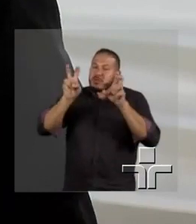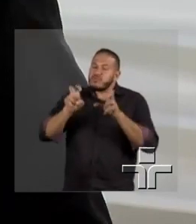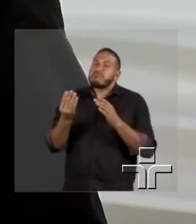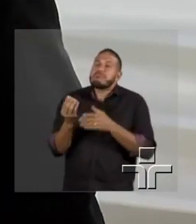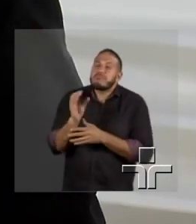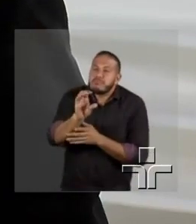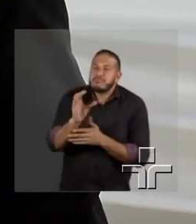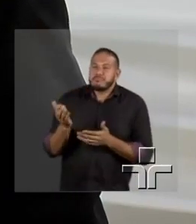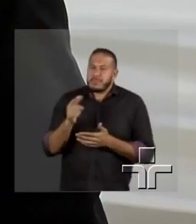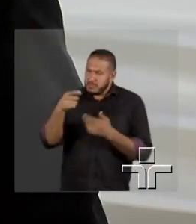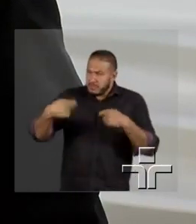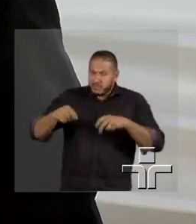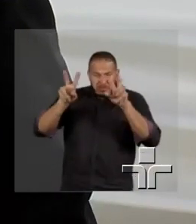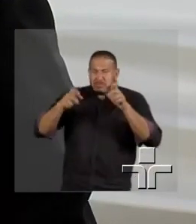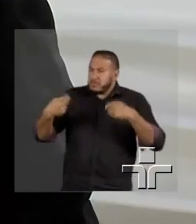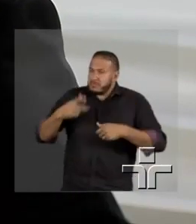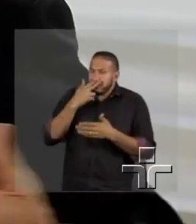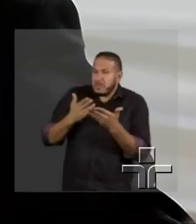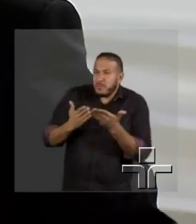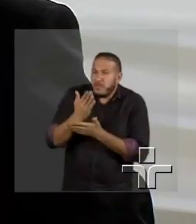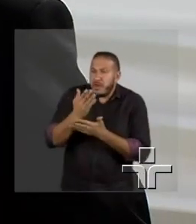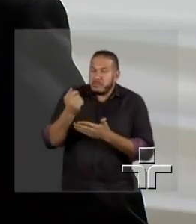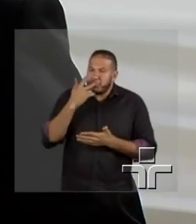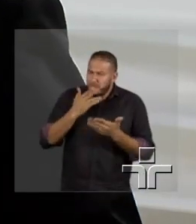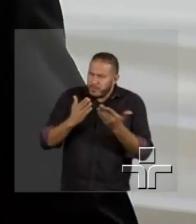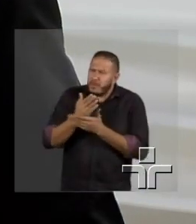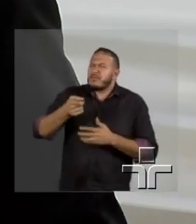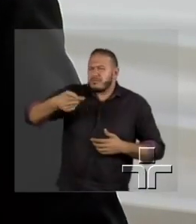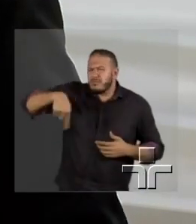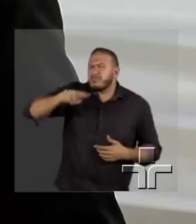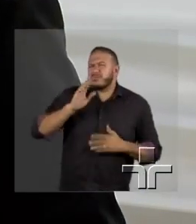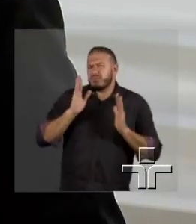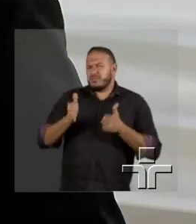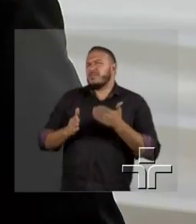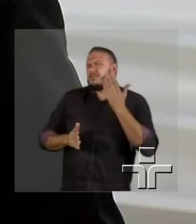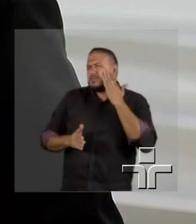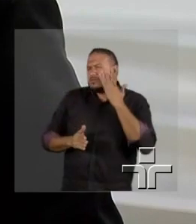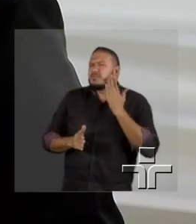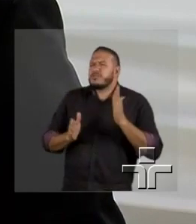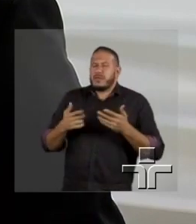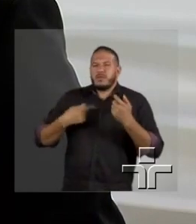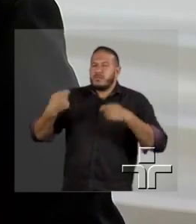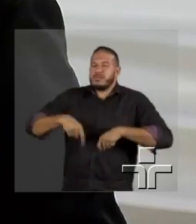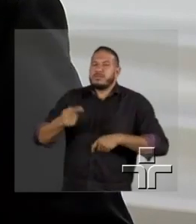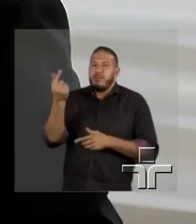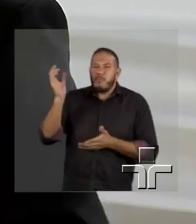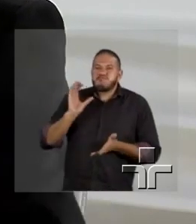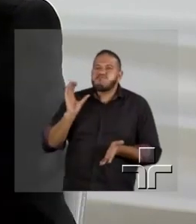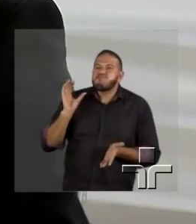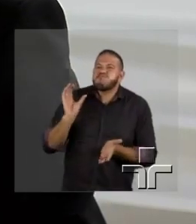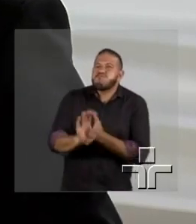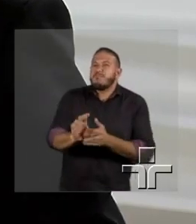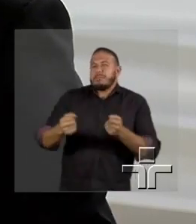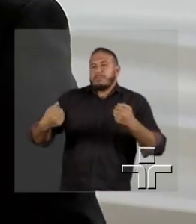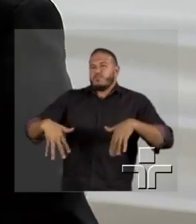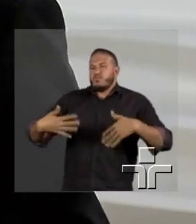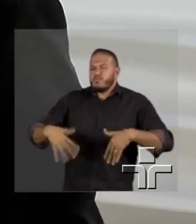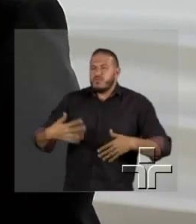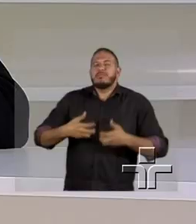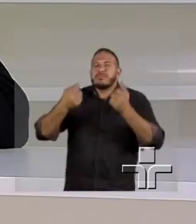gente não precisa ir lá no Haiti, a gente não precisa ir no Congo. Você não precisa se afastar mais de 15 quilômetros da sua casa, aonde você morar,